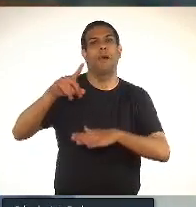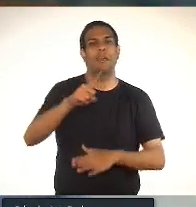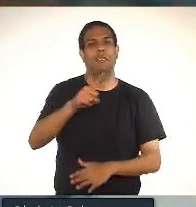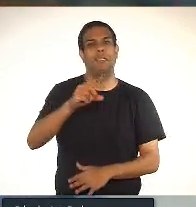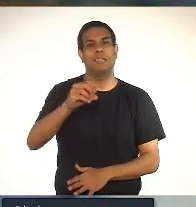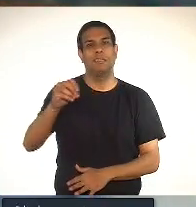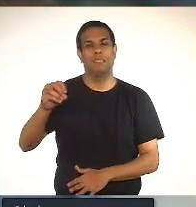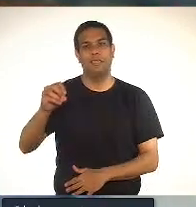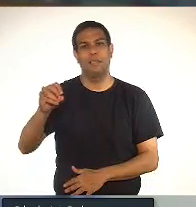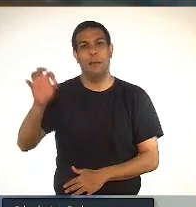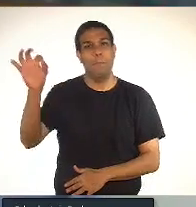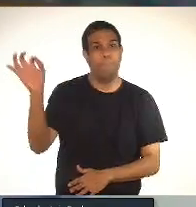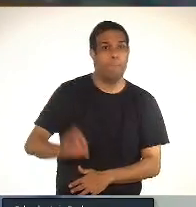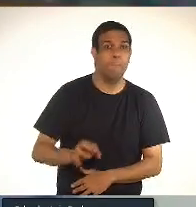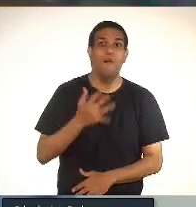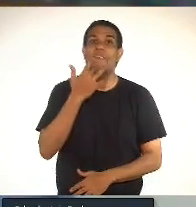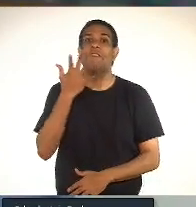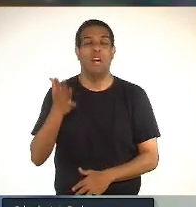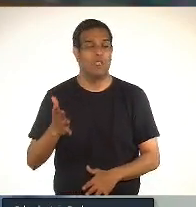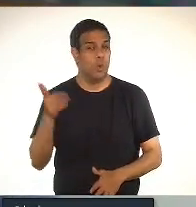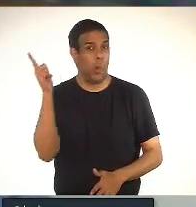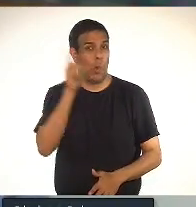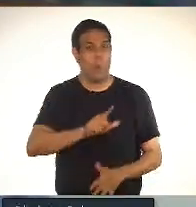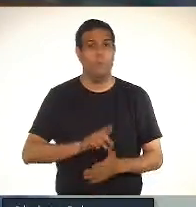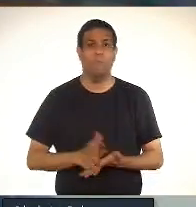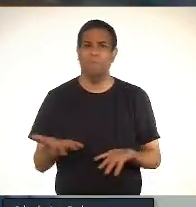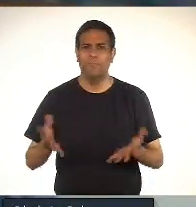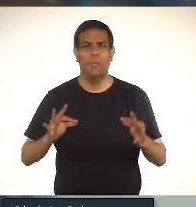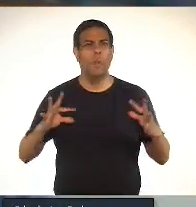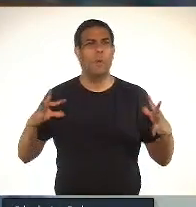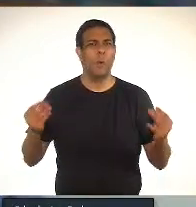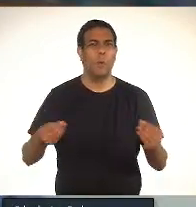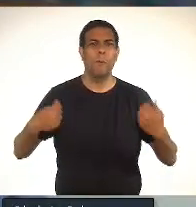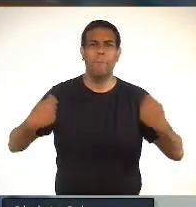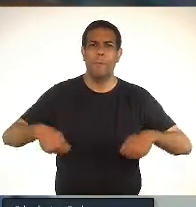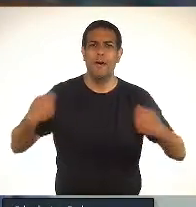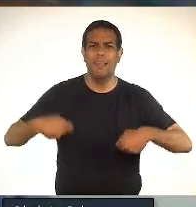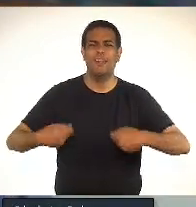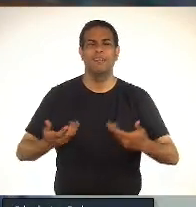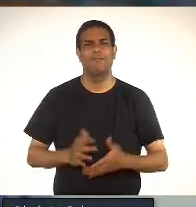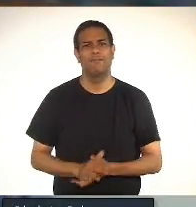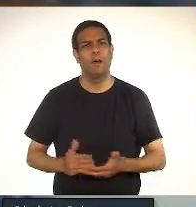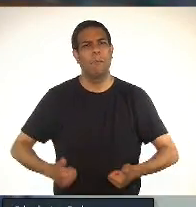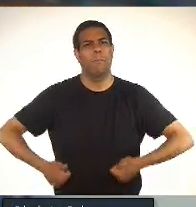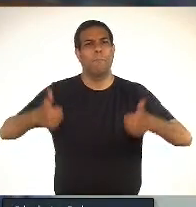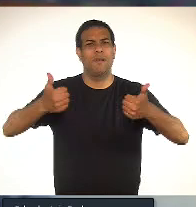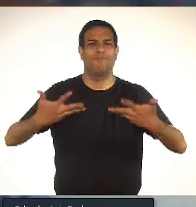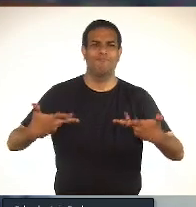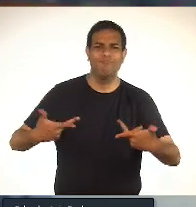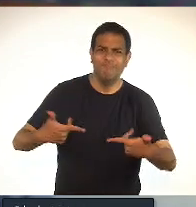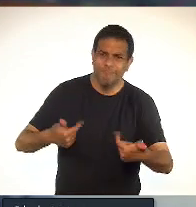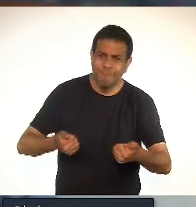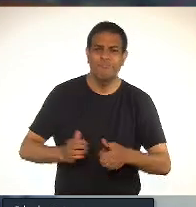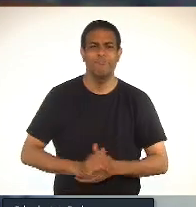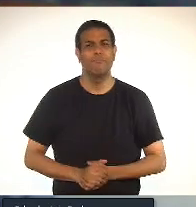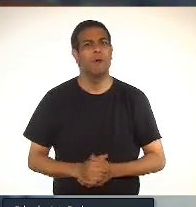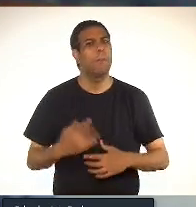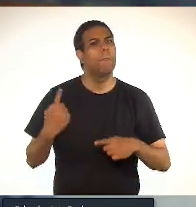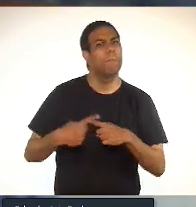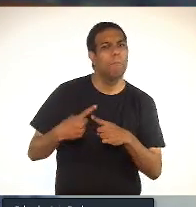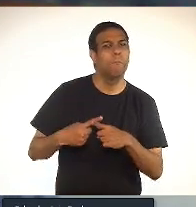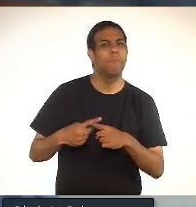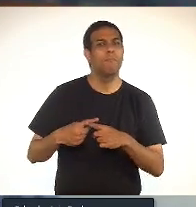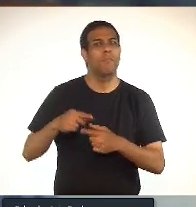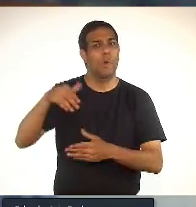70%, fácil. Né? Então, tudo isso precisa ser melhor monitorado, né? Porque, como é